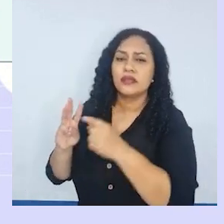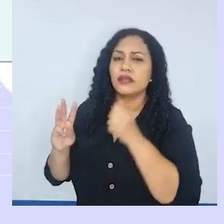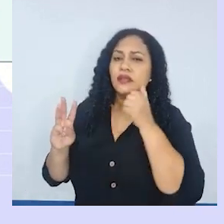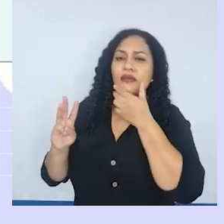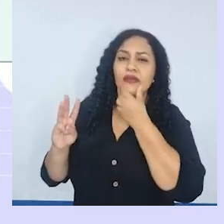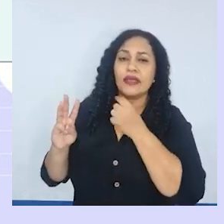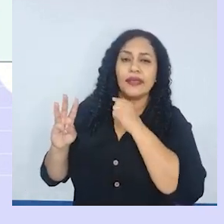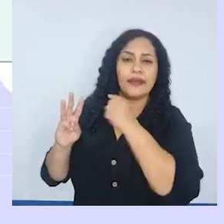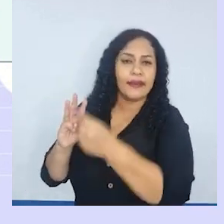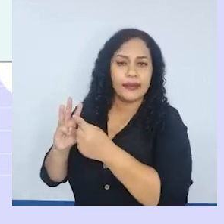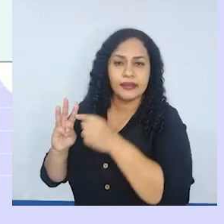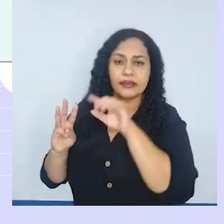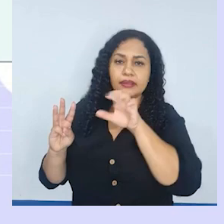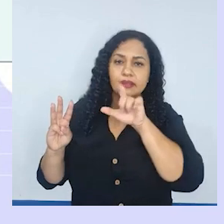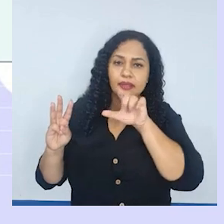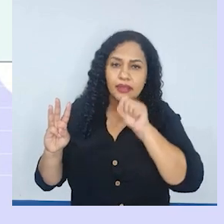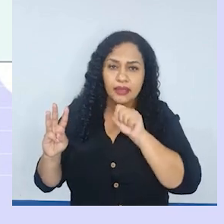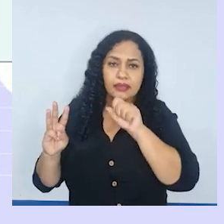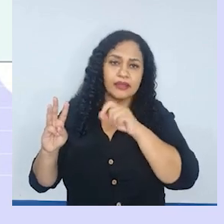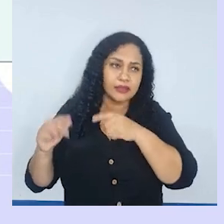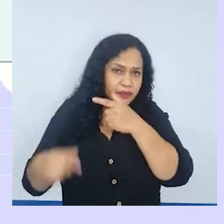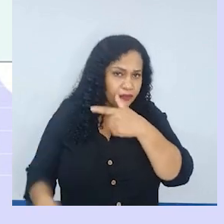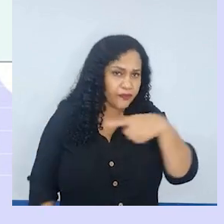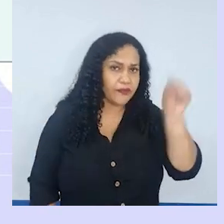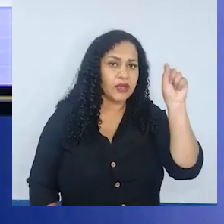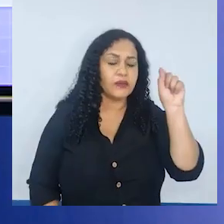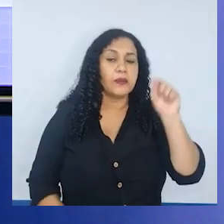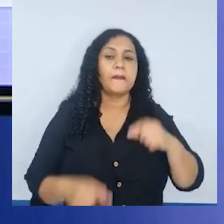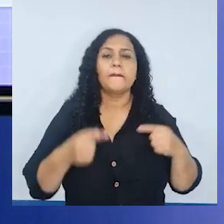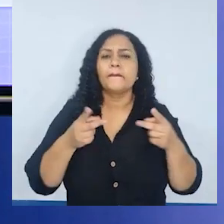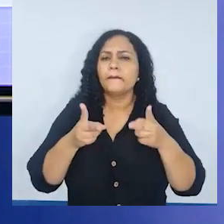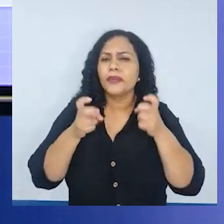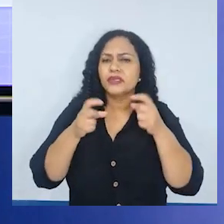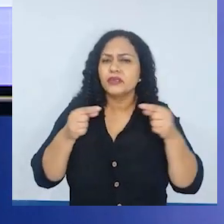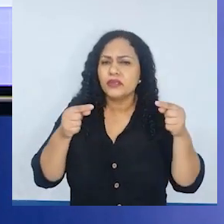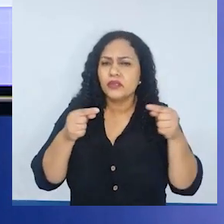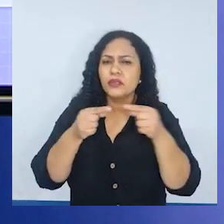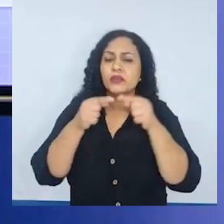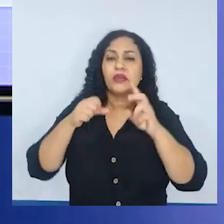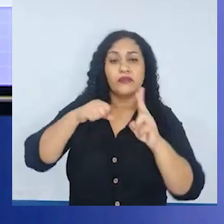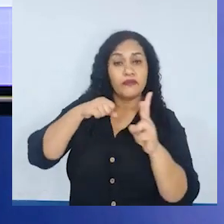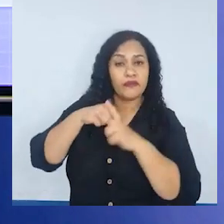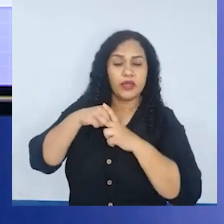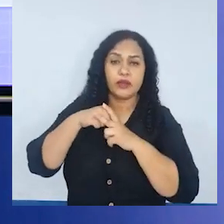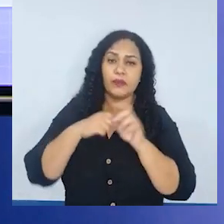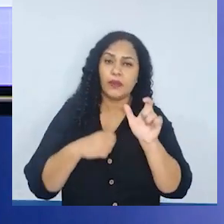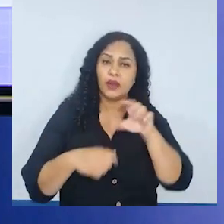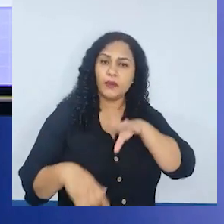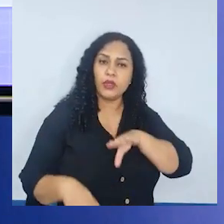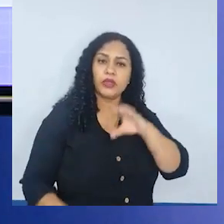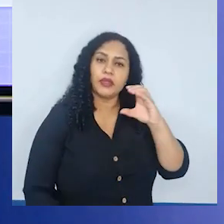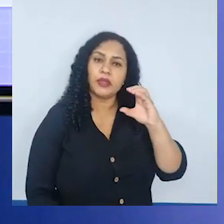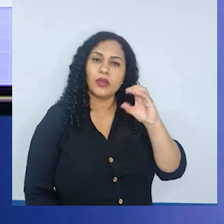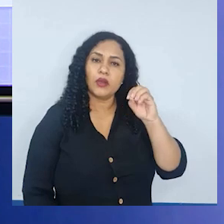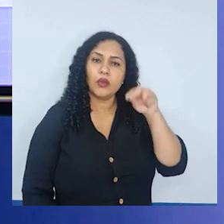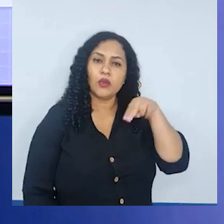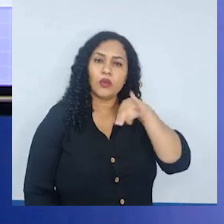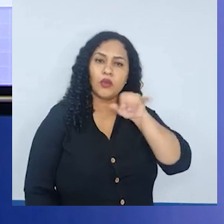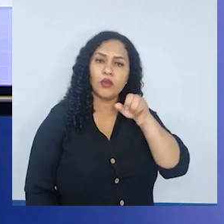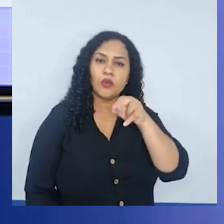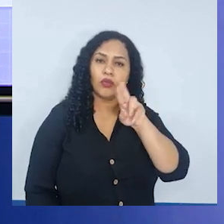Observe que esses verbos eles estão conjugados, a gente chama assim, de